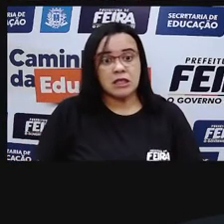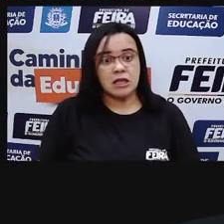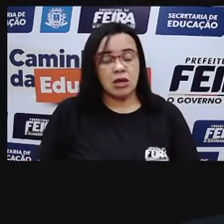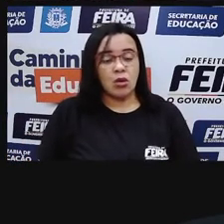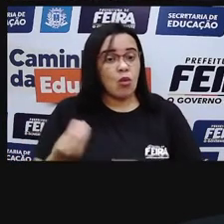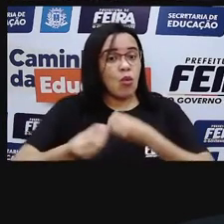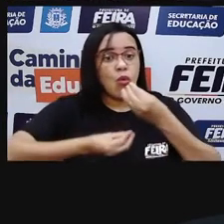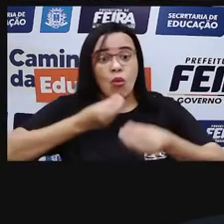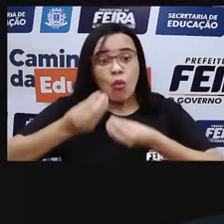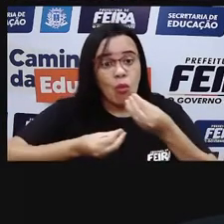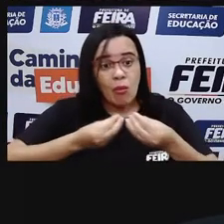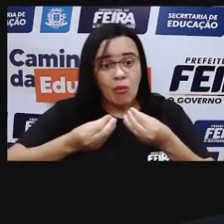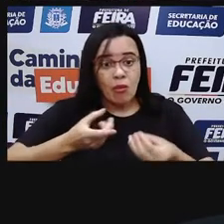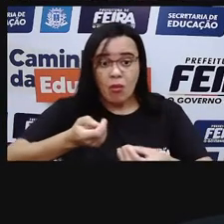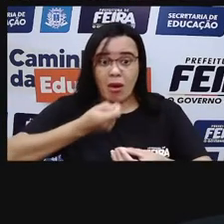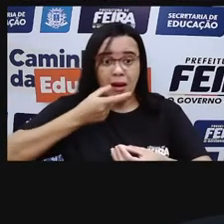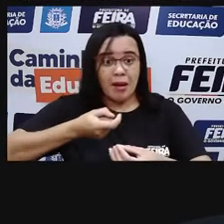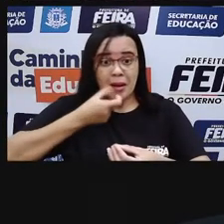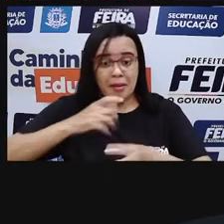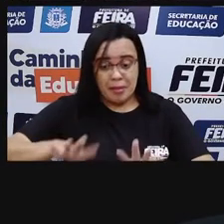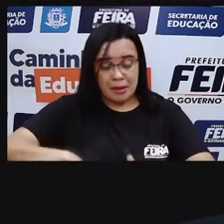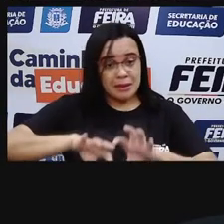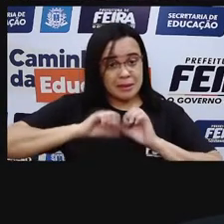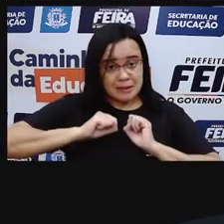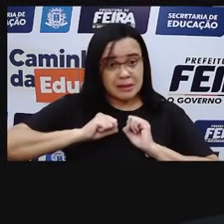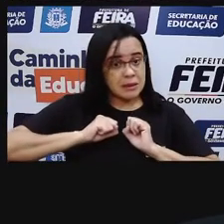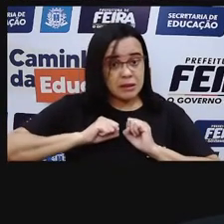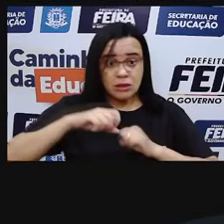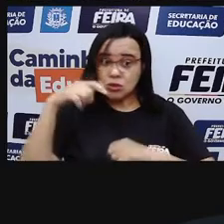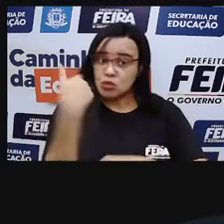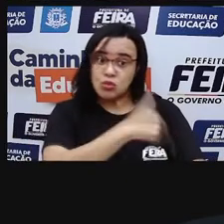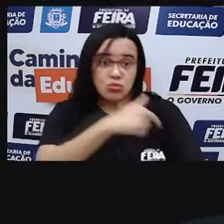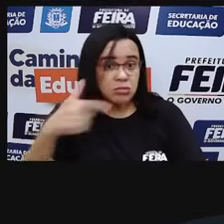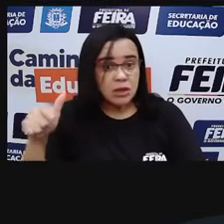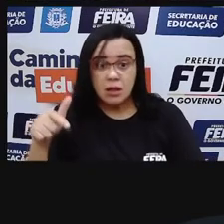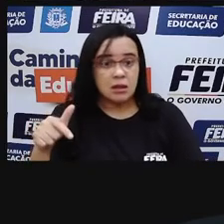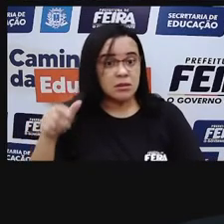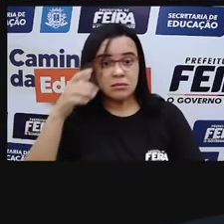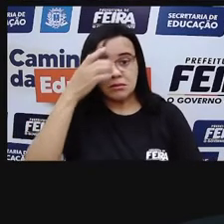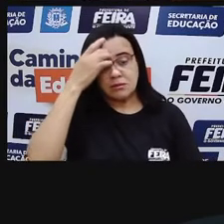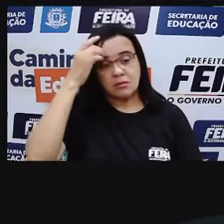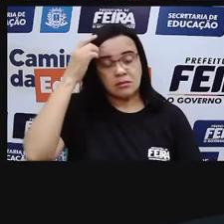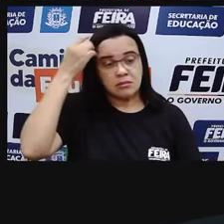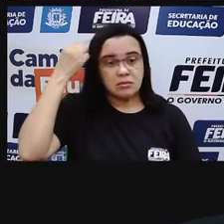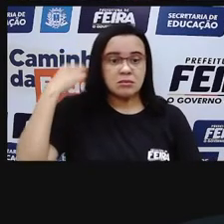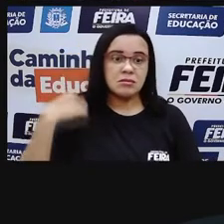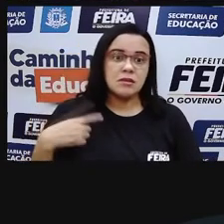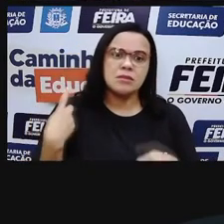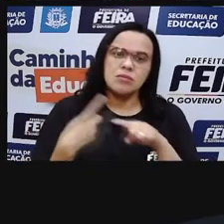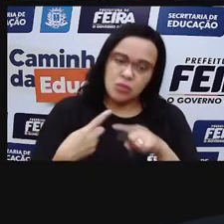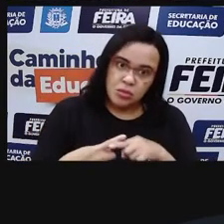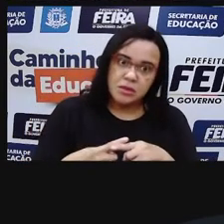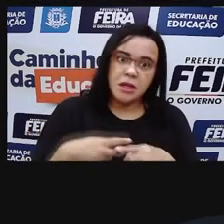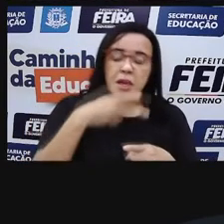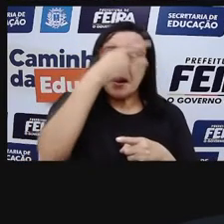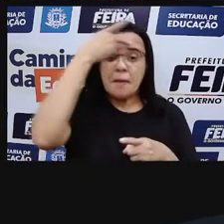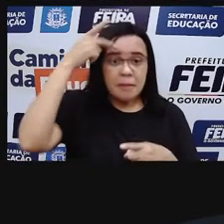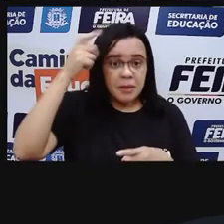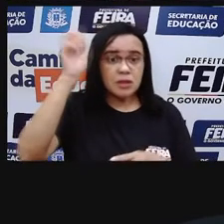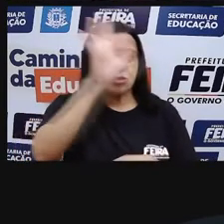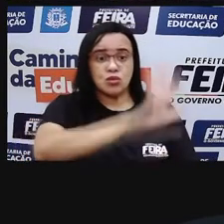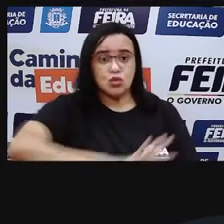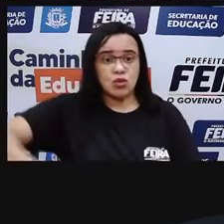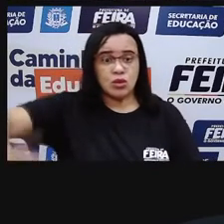gente não tem medicamento para essas bactérias resistentes. Por quê? Por conta do uso indevido da